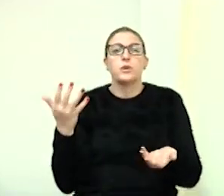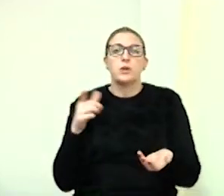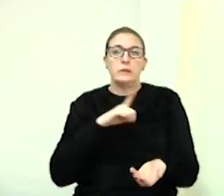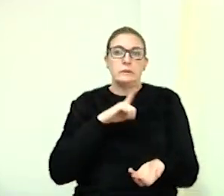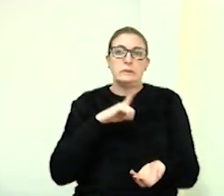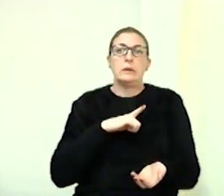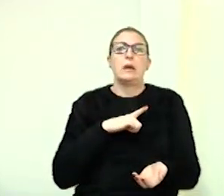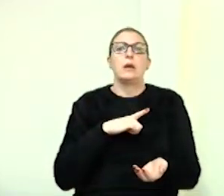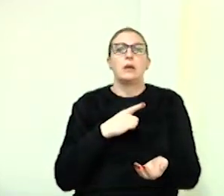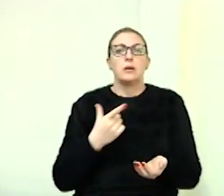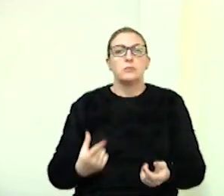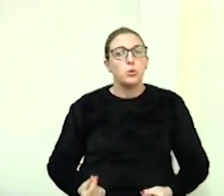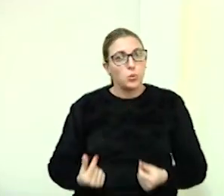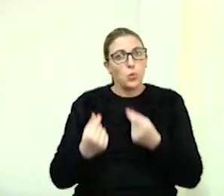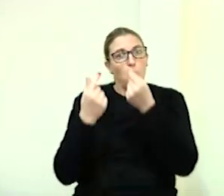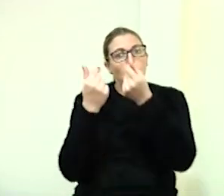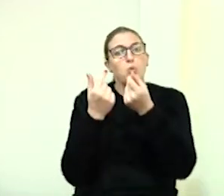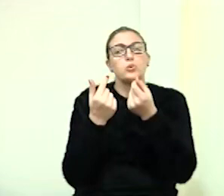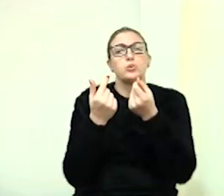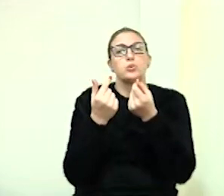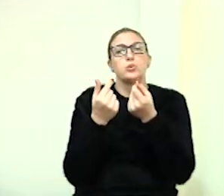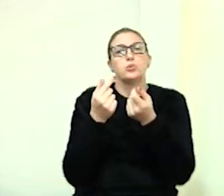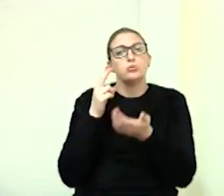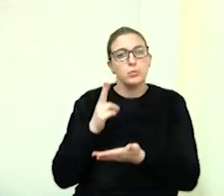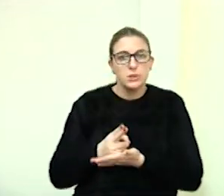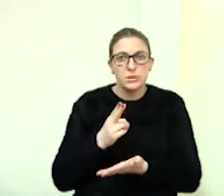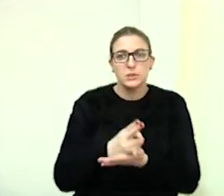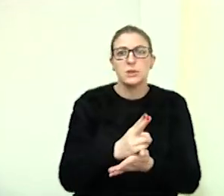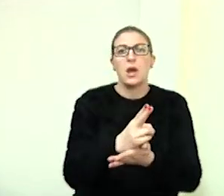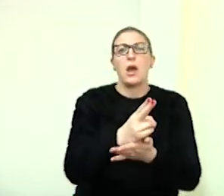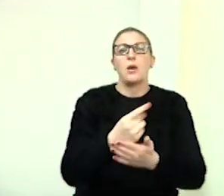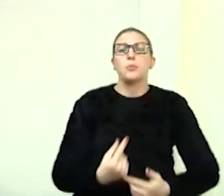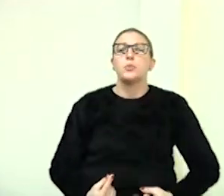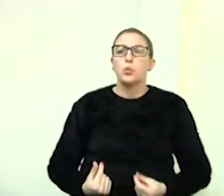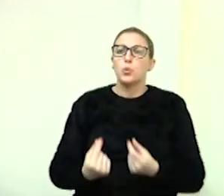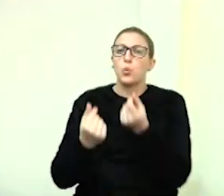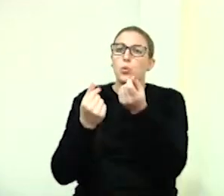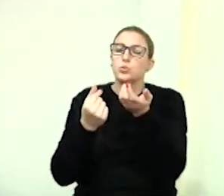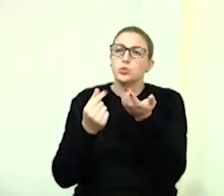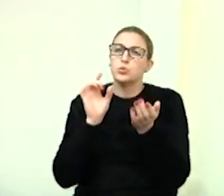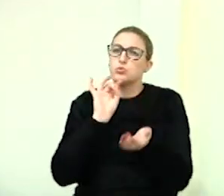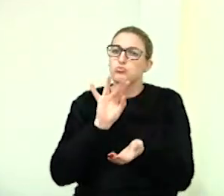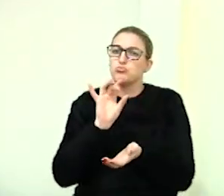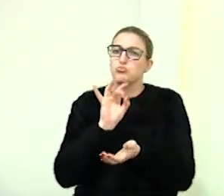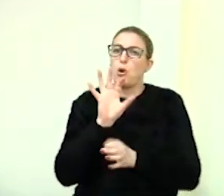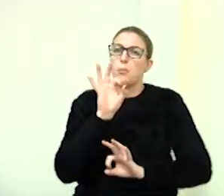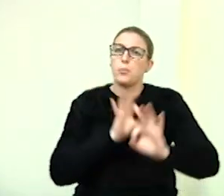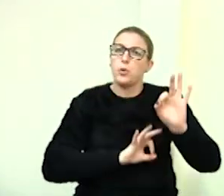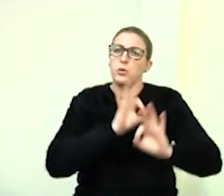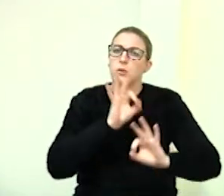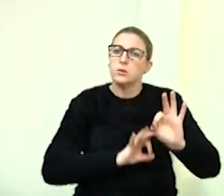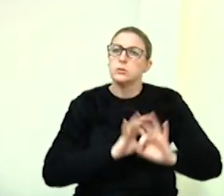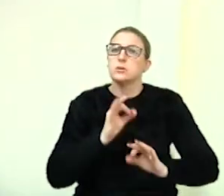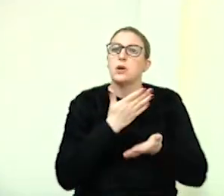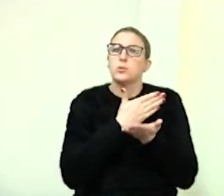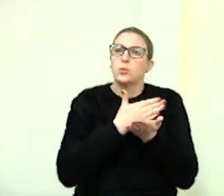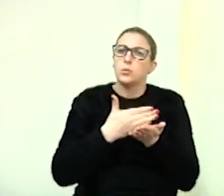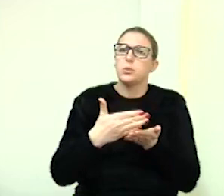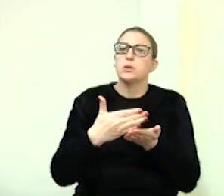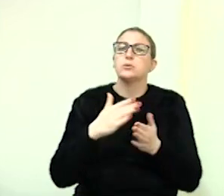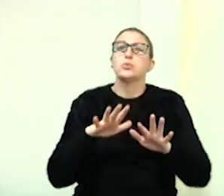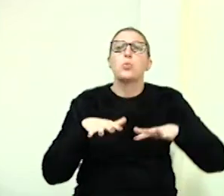um custo, mas um custo permanente, um custo de implantação, quais que são as outras ferramentas mais